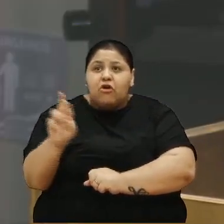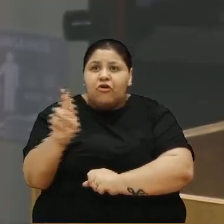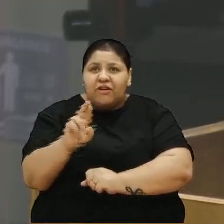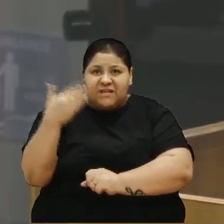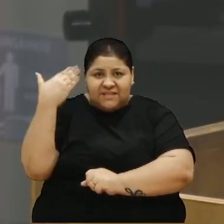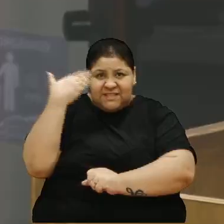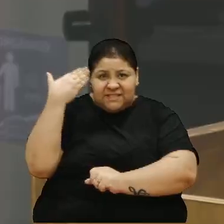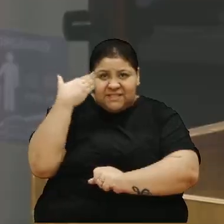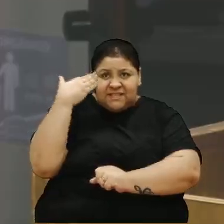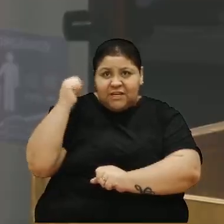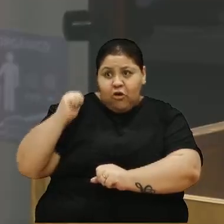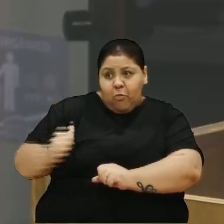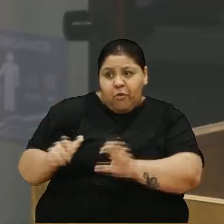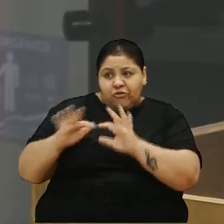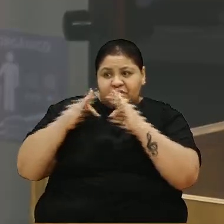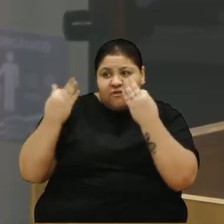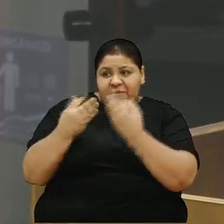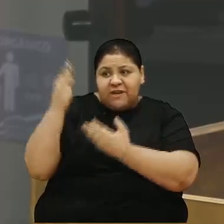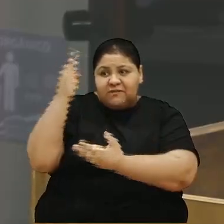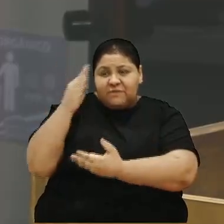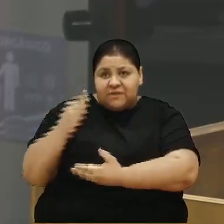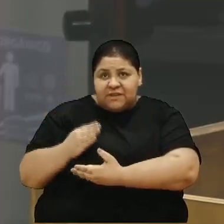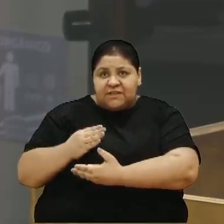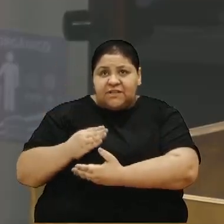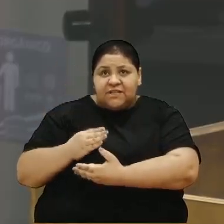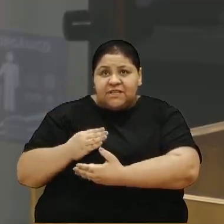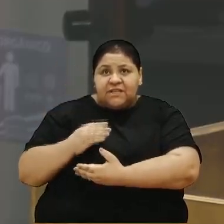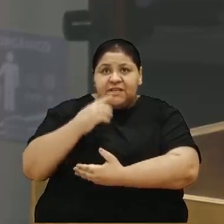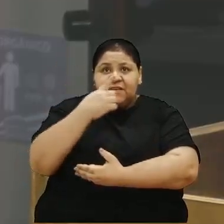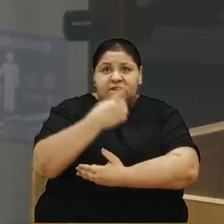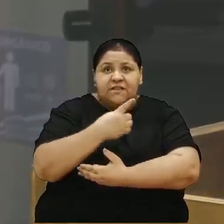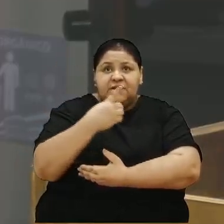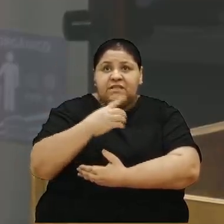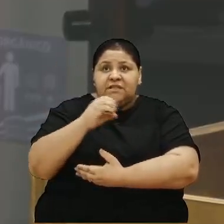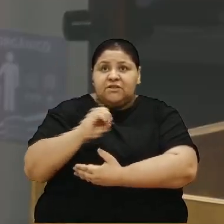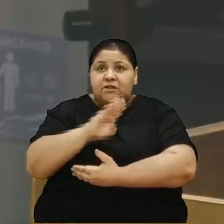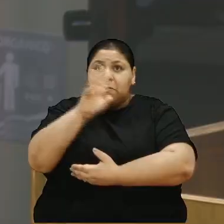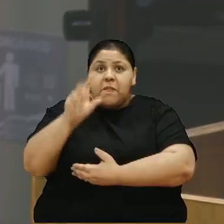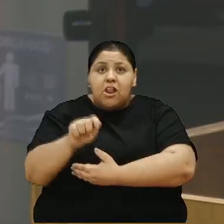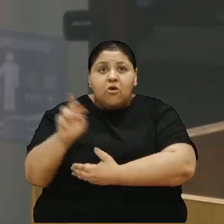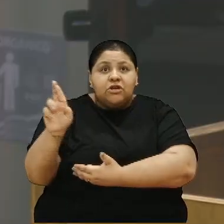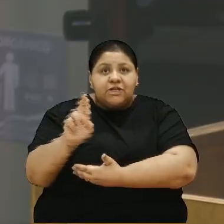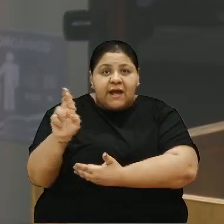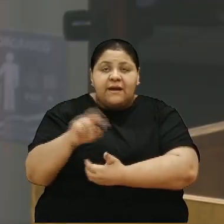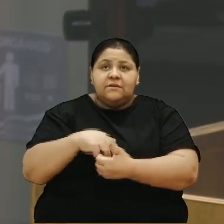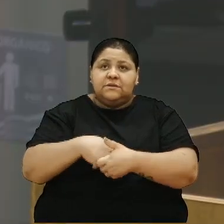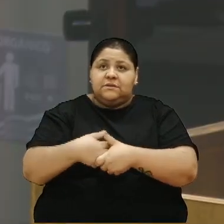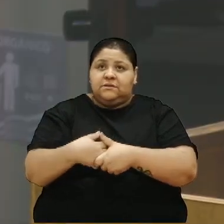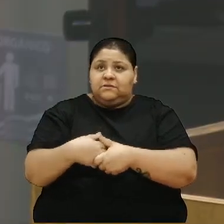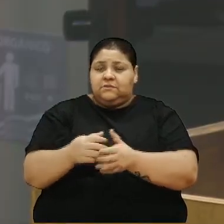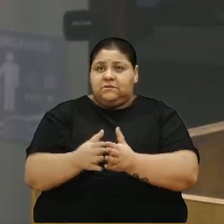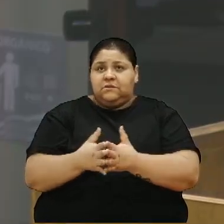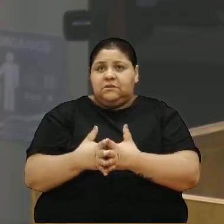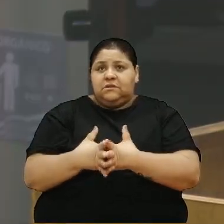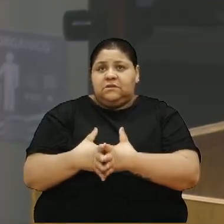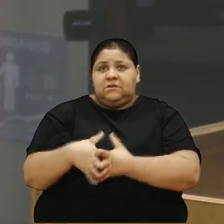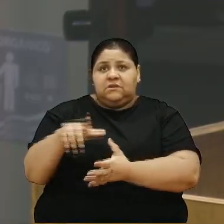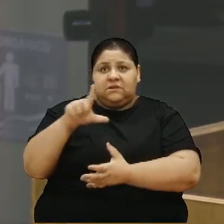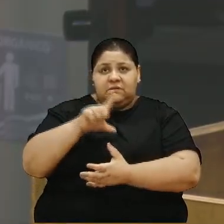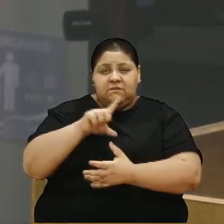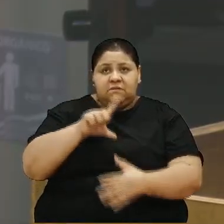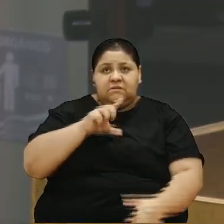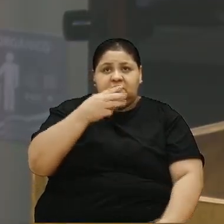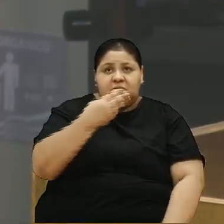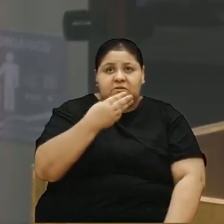Sabe quanto custa o Bolsa Família no Brasil, vereadora Andressa? 110 bilhões de reais. Eles têm